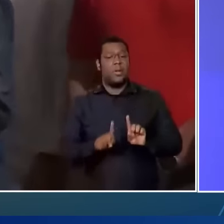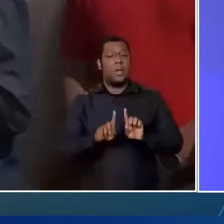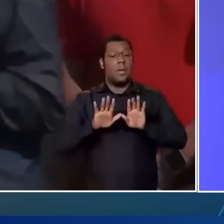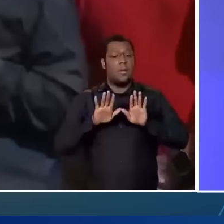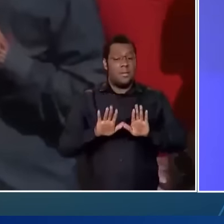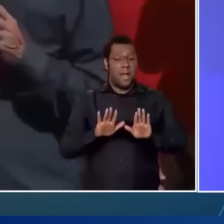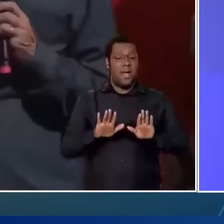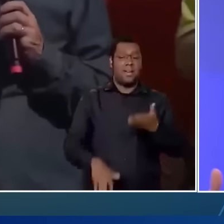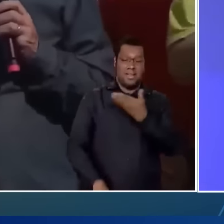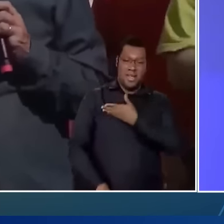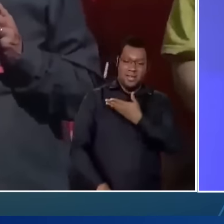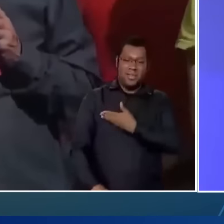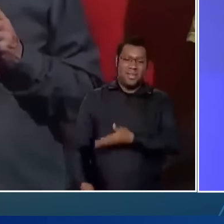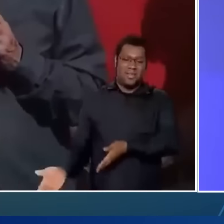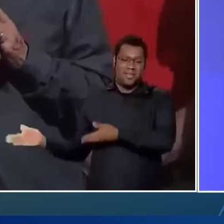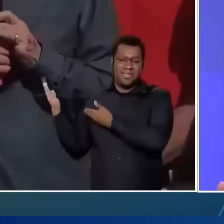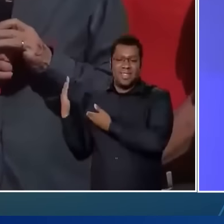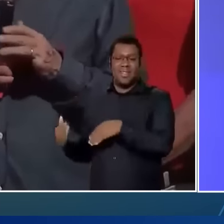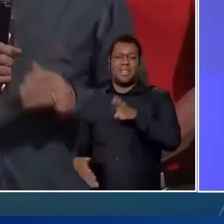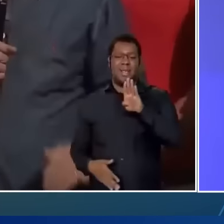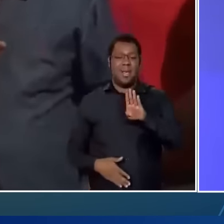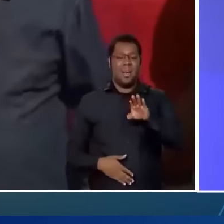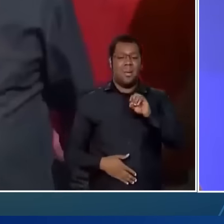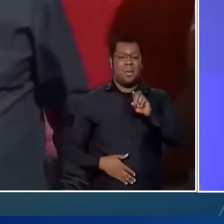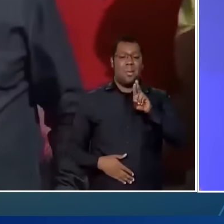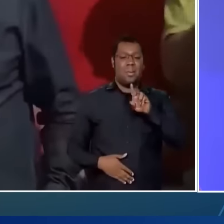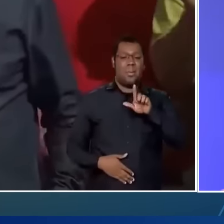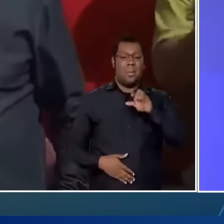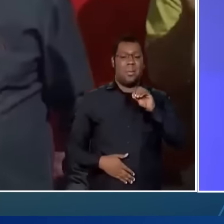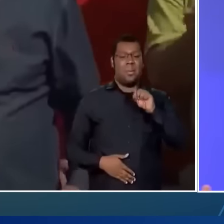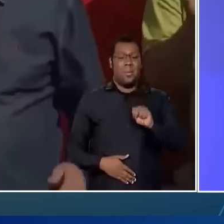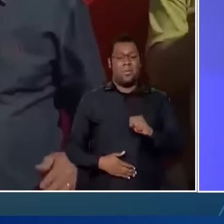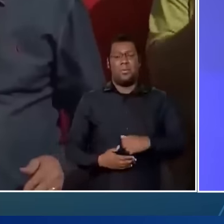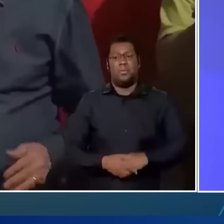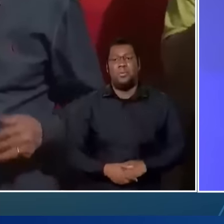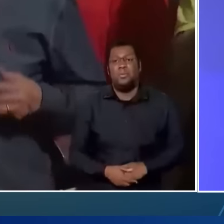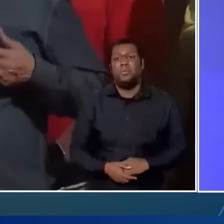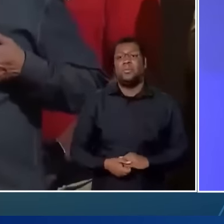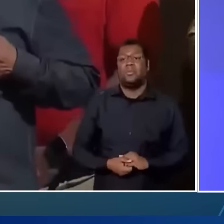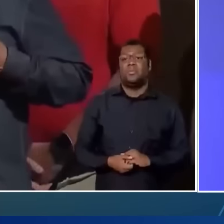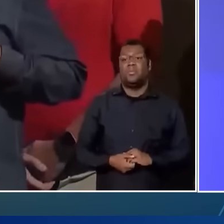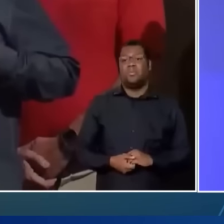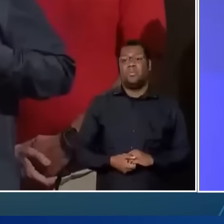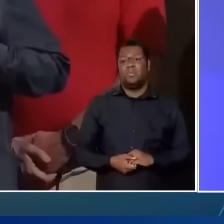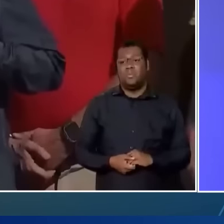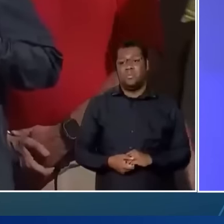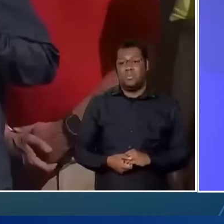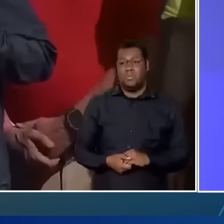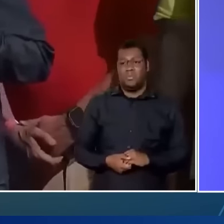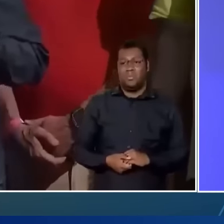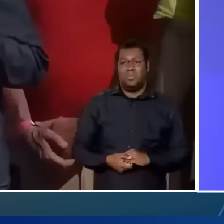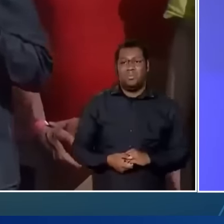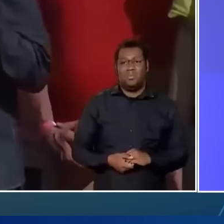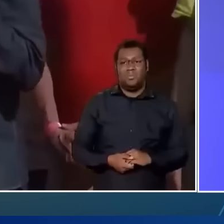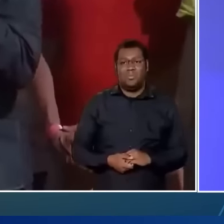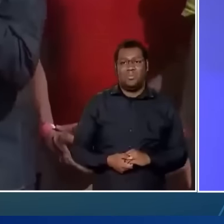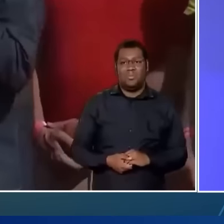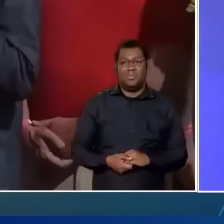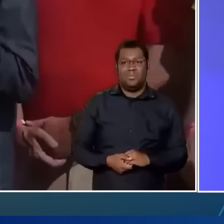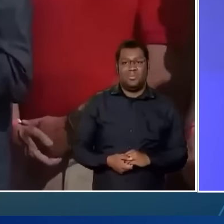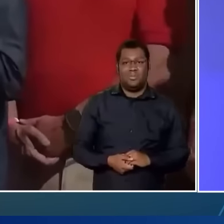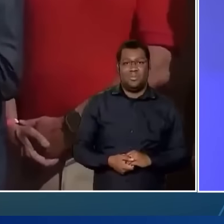crítico. Eu não faria nenhum tipo de malabarismo semântico e retórico com vocês para tentar justificar o que, a meu ver, é